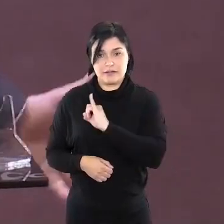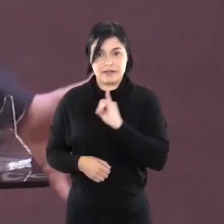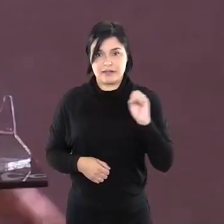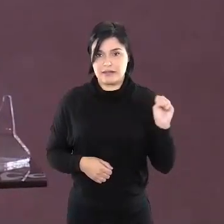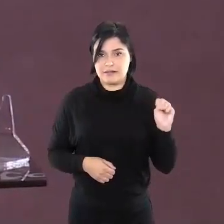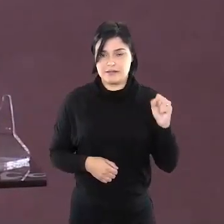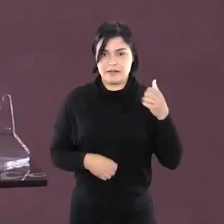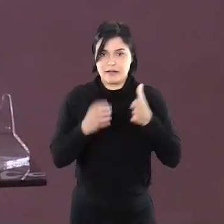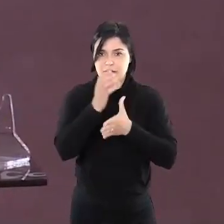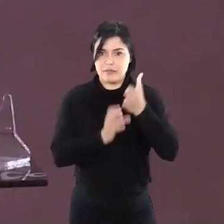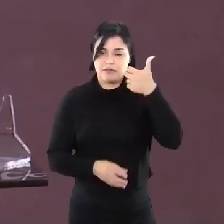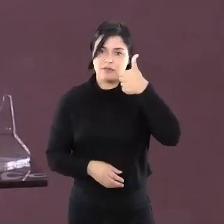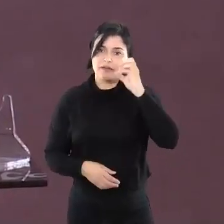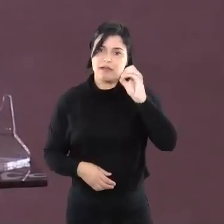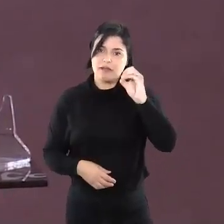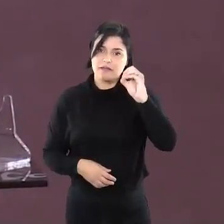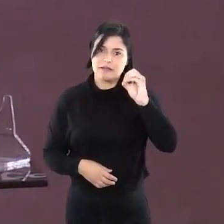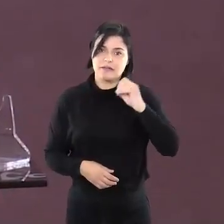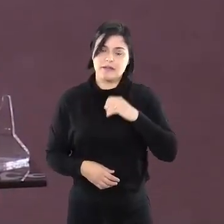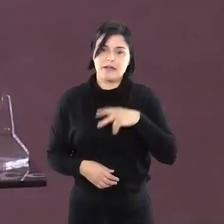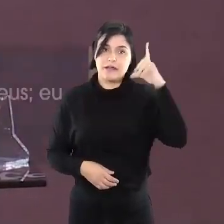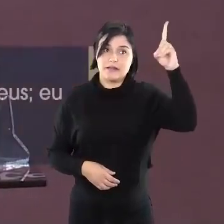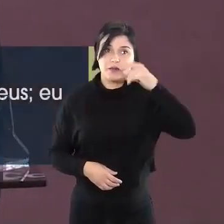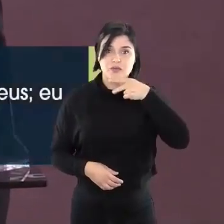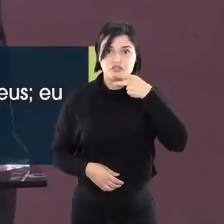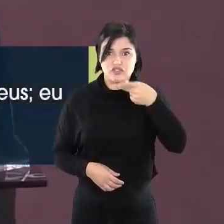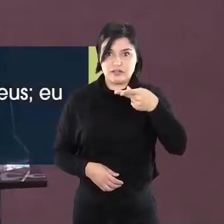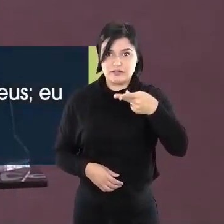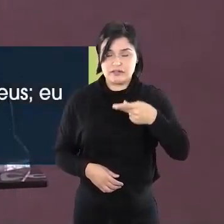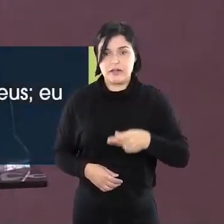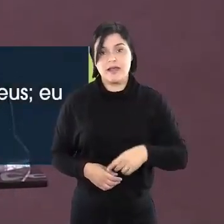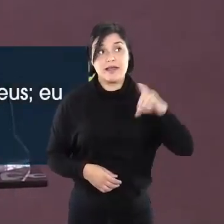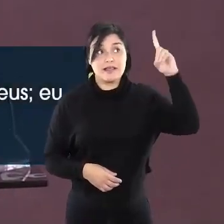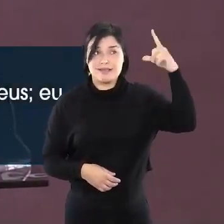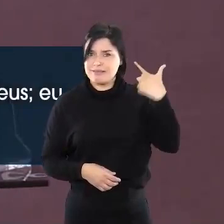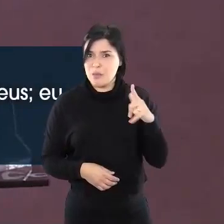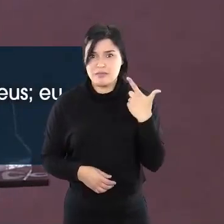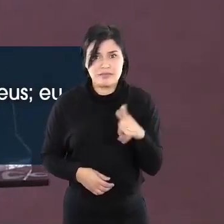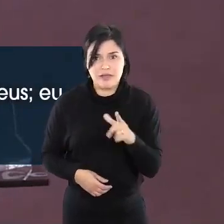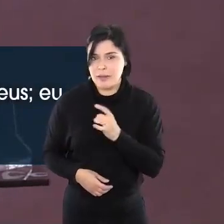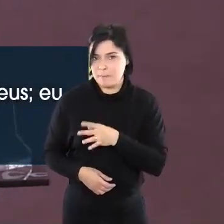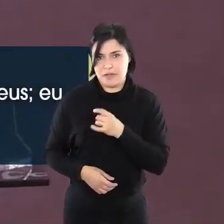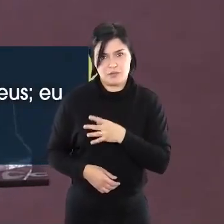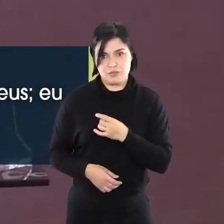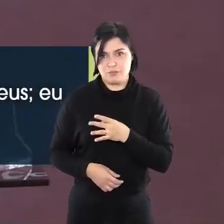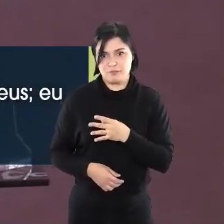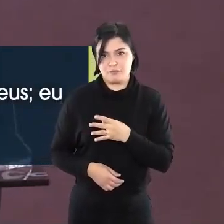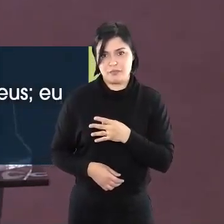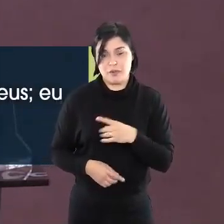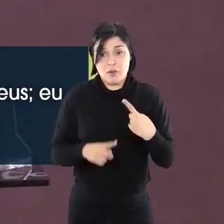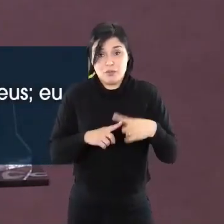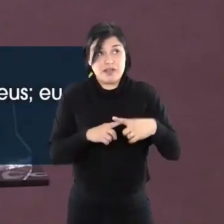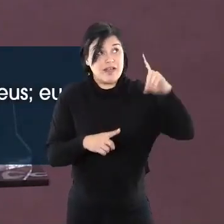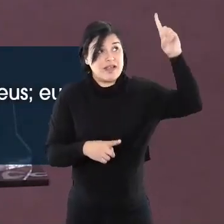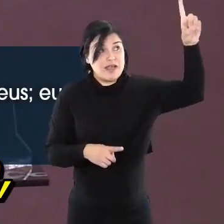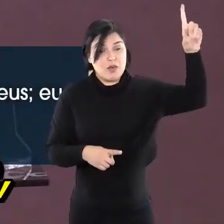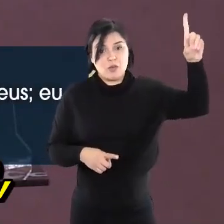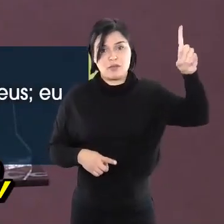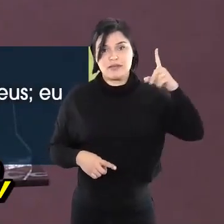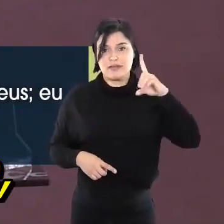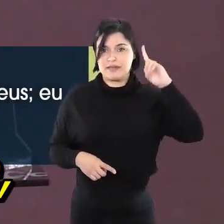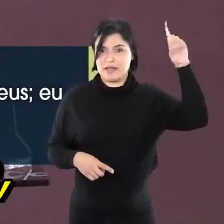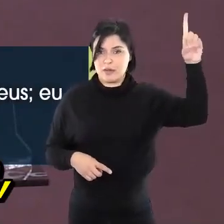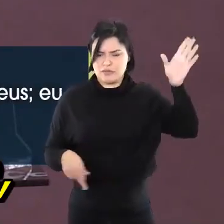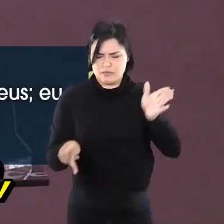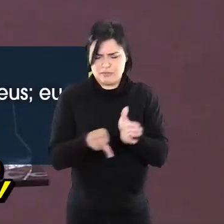Deus diz assim: não temas, porque eu sou contigo. Não te assombres, porque eu sou teu Deus. Eu